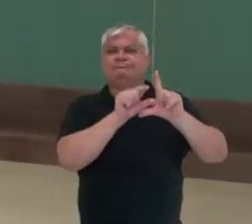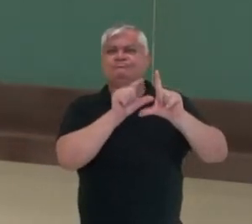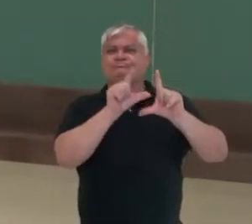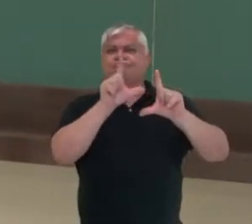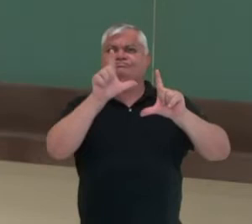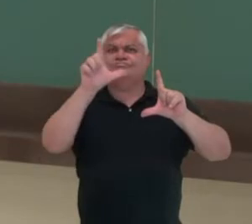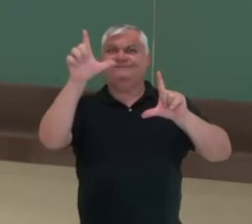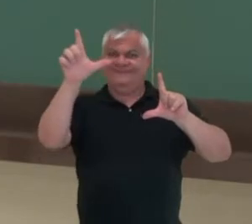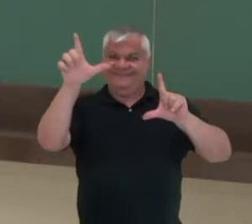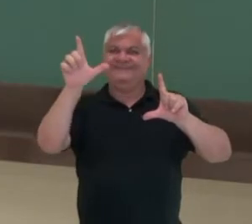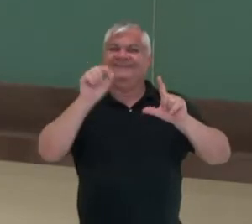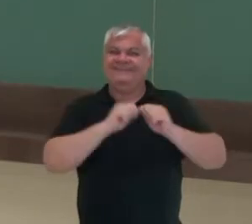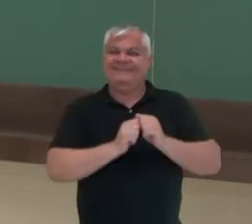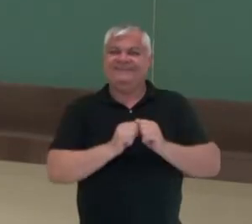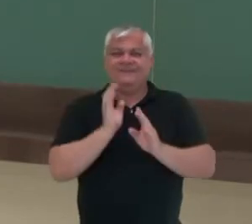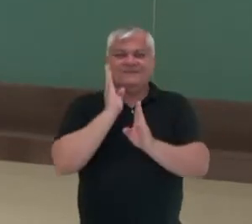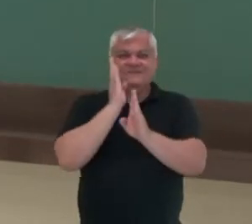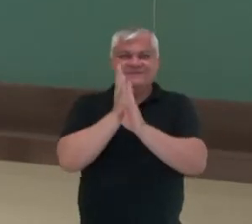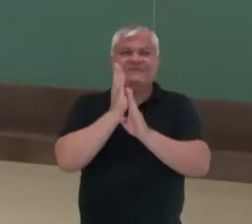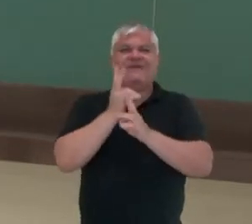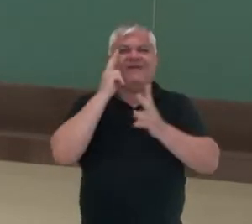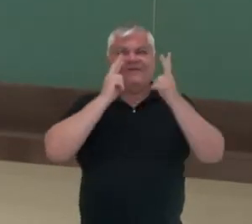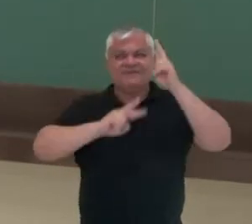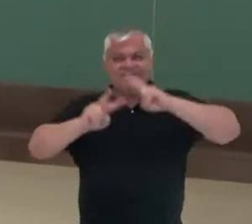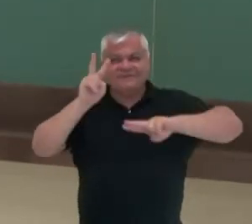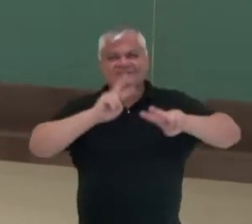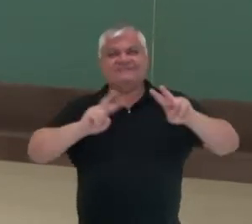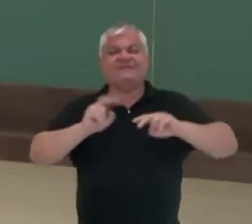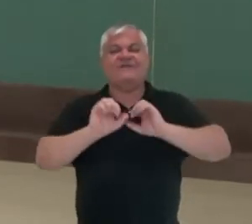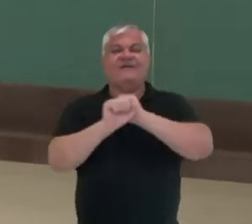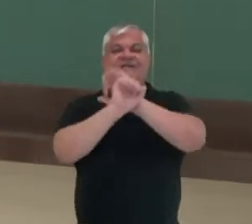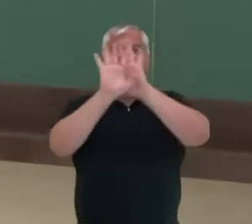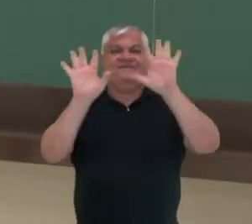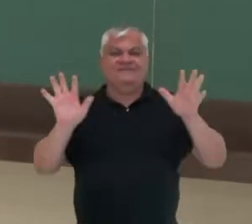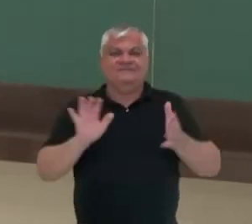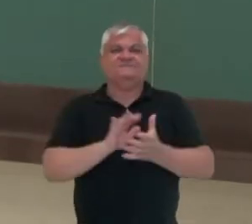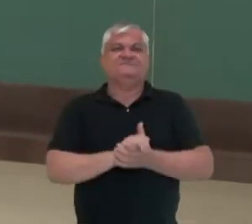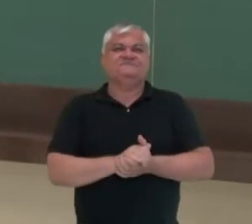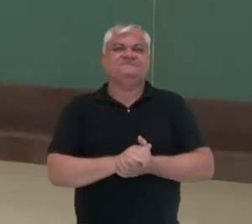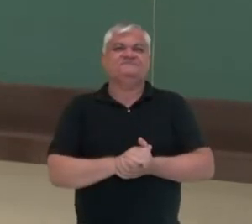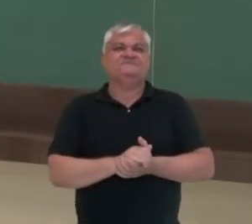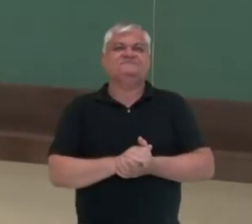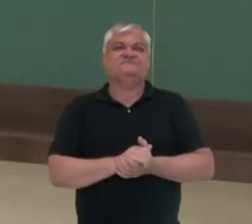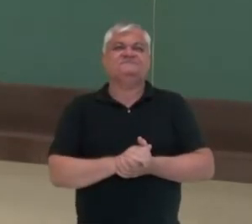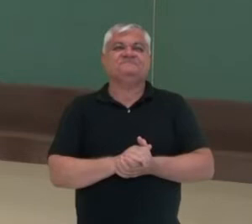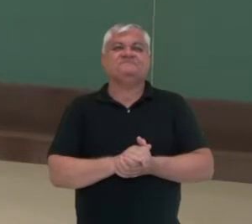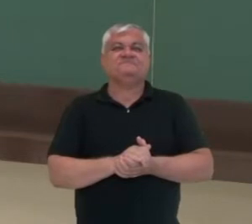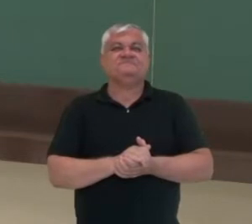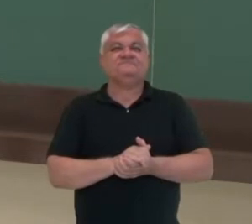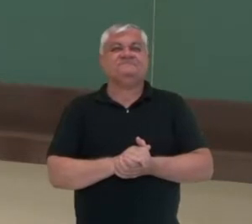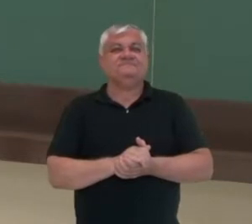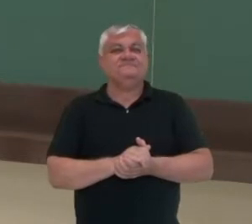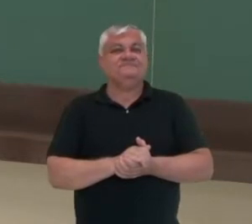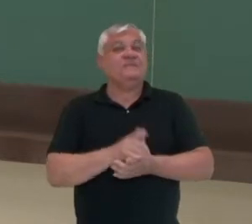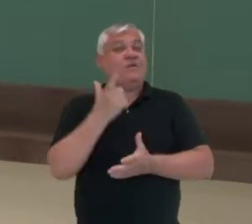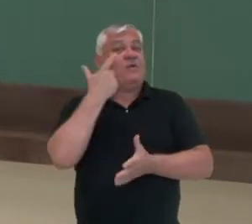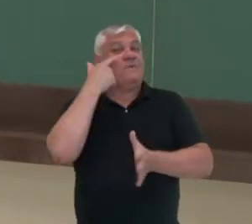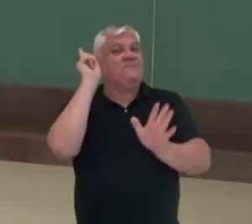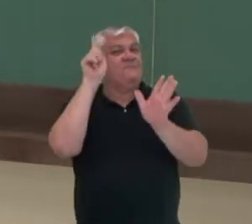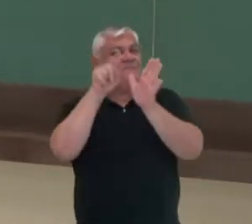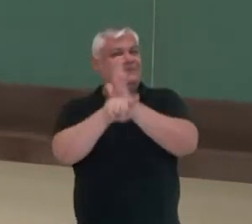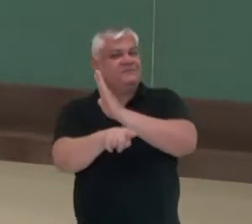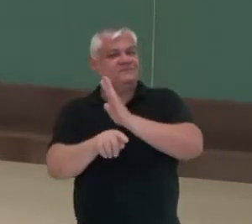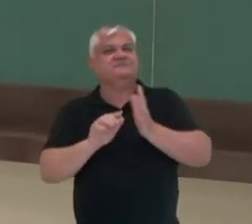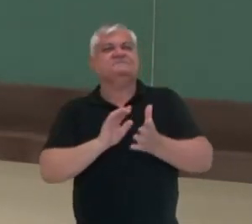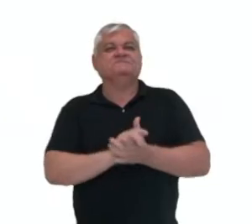gente consegue no gráfico já ter uma visão melhor do que na tabela, não é verdade? Então tá, né? Aí, olha a perguntinha aí pra